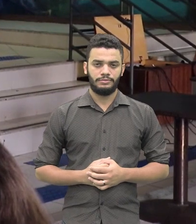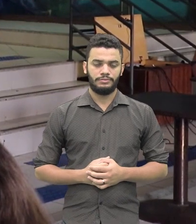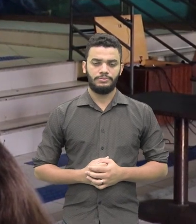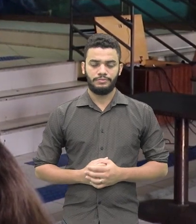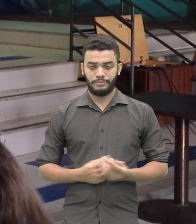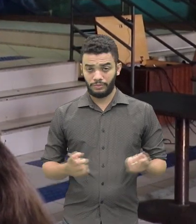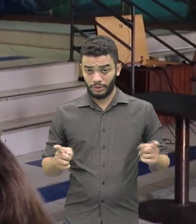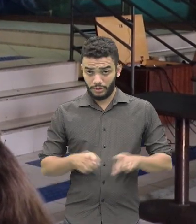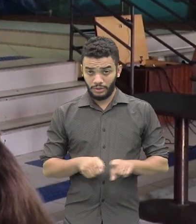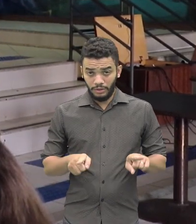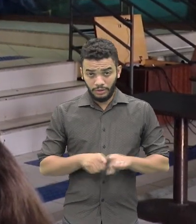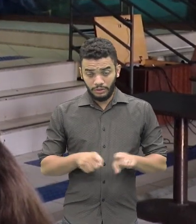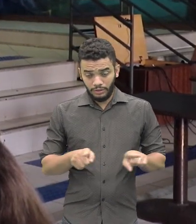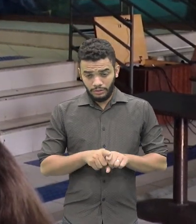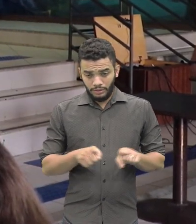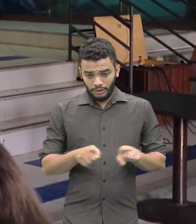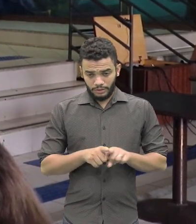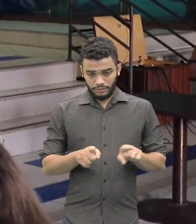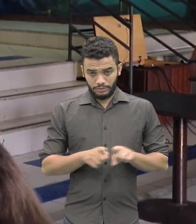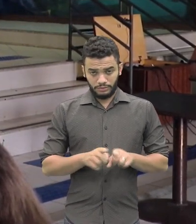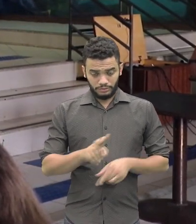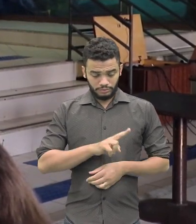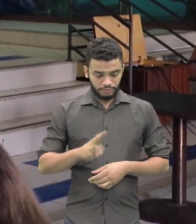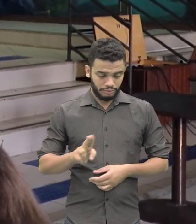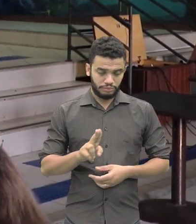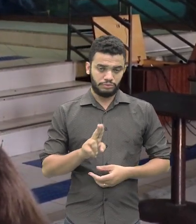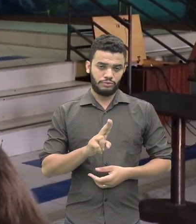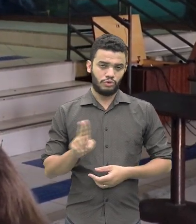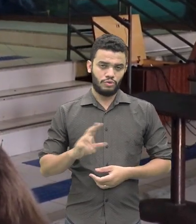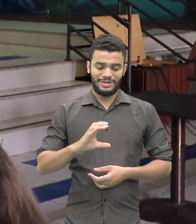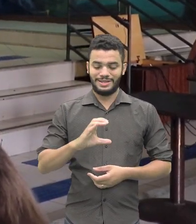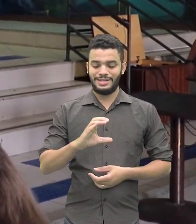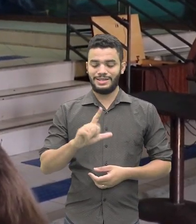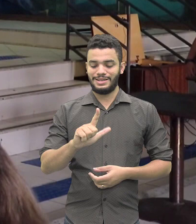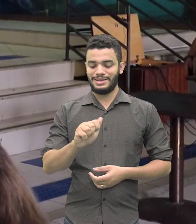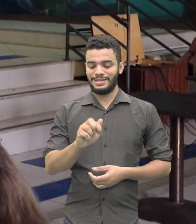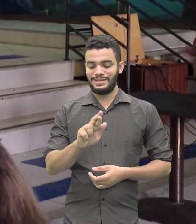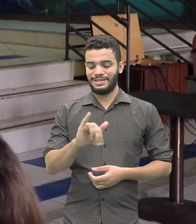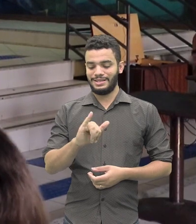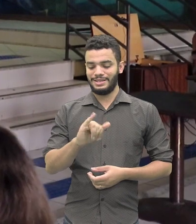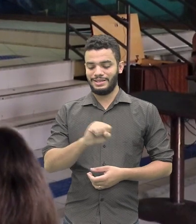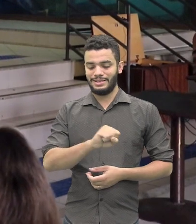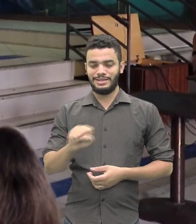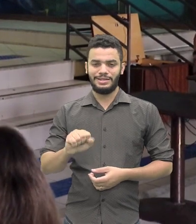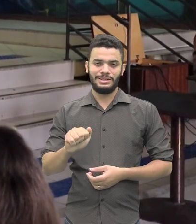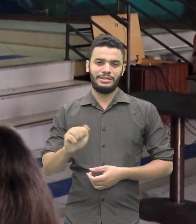a defensora pública titular da infância Clarissa Lima kalili